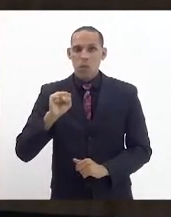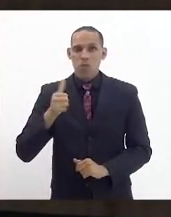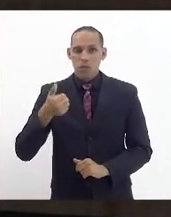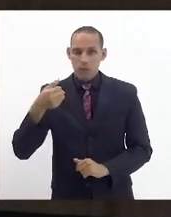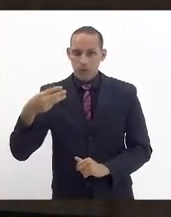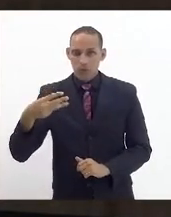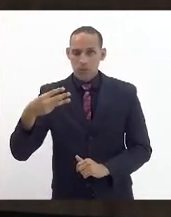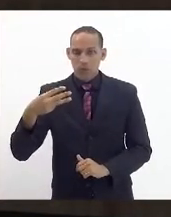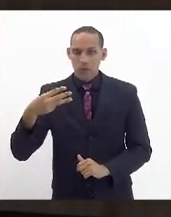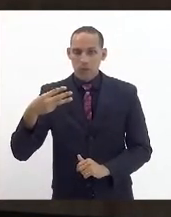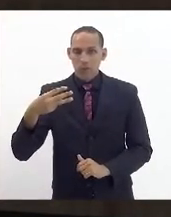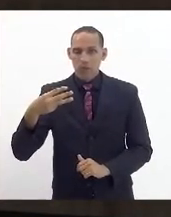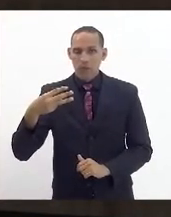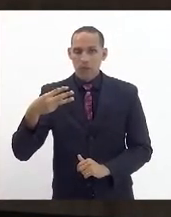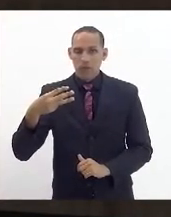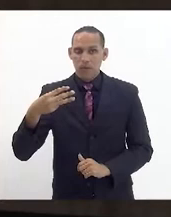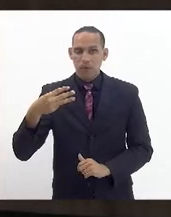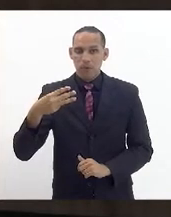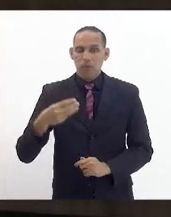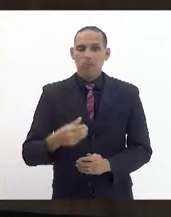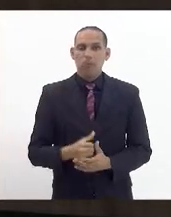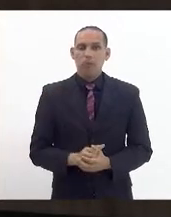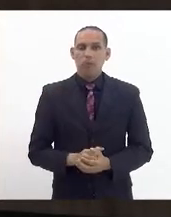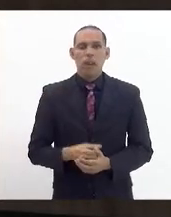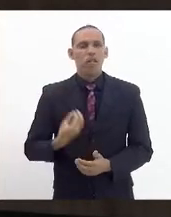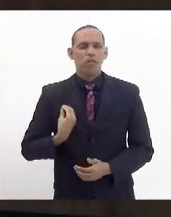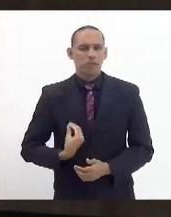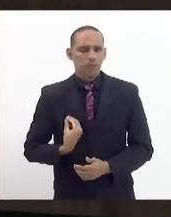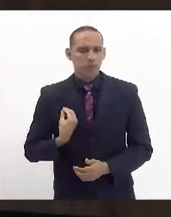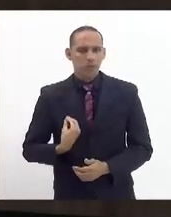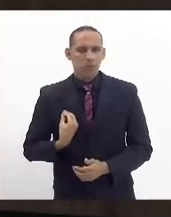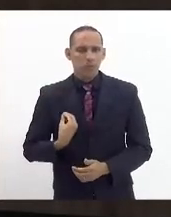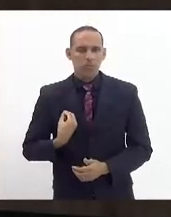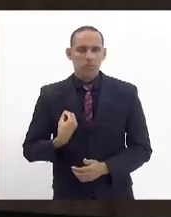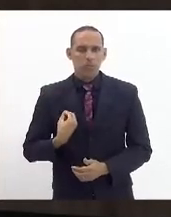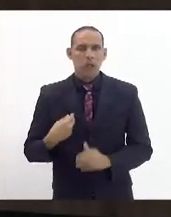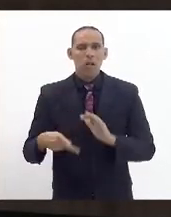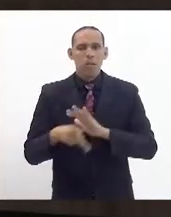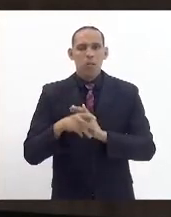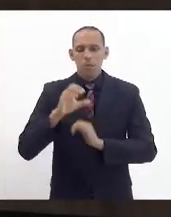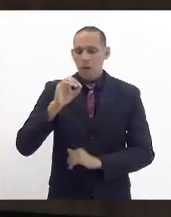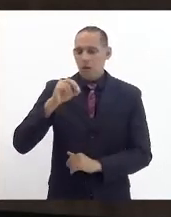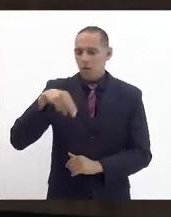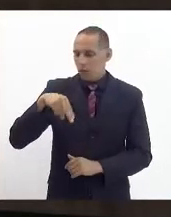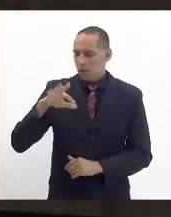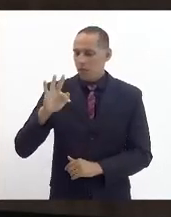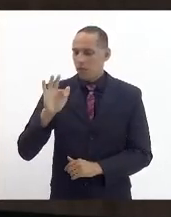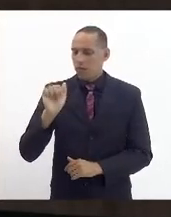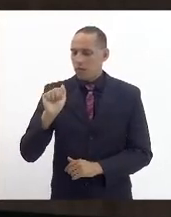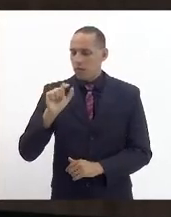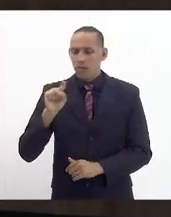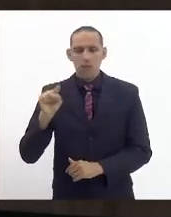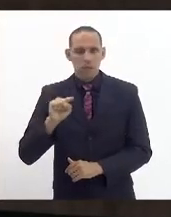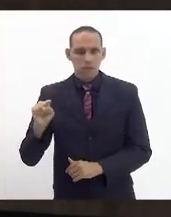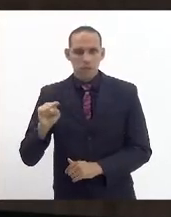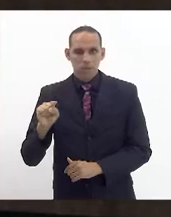44.813, que foi convalidado pelo CONFAS, sim, através do